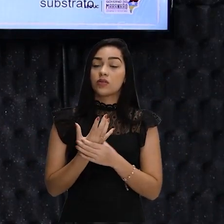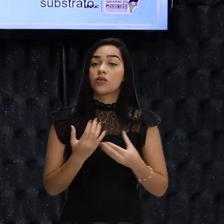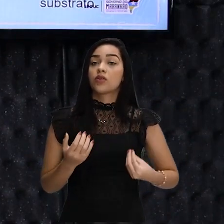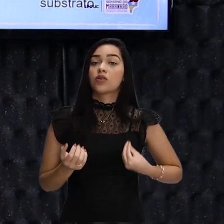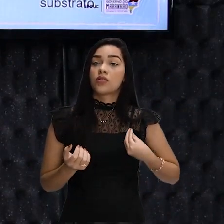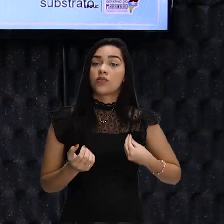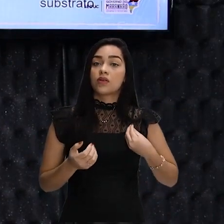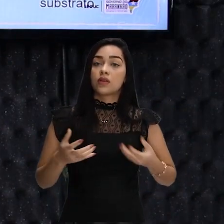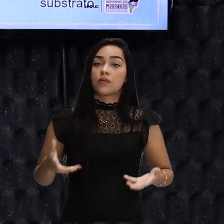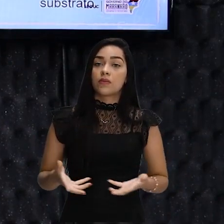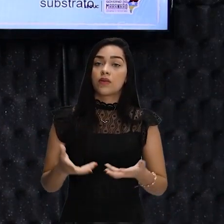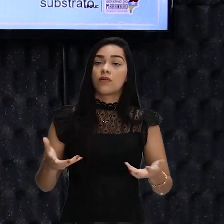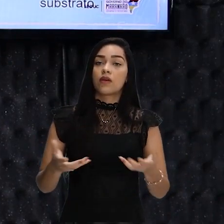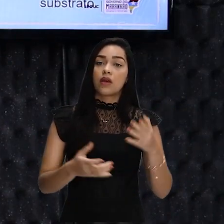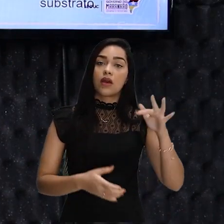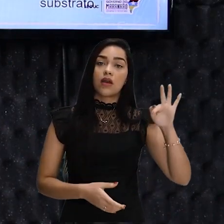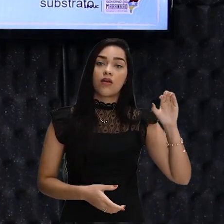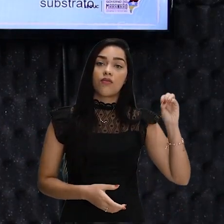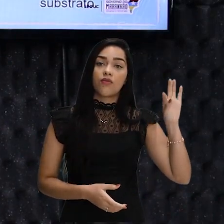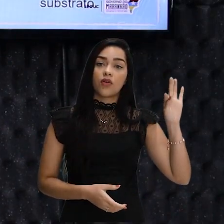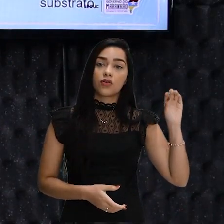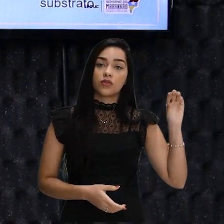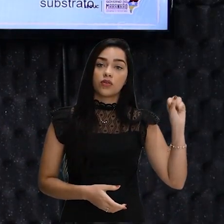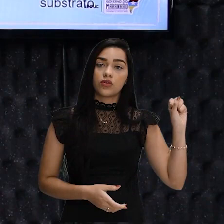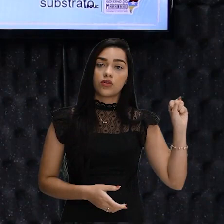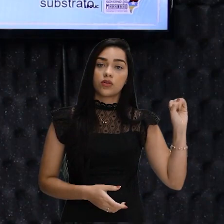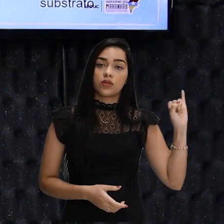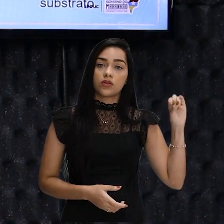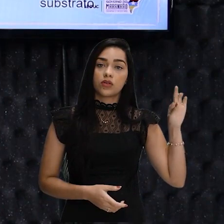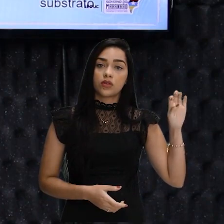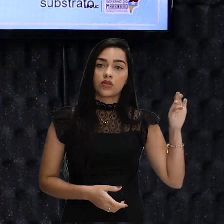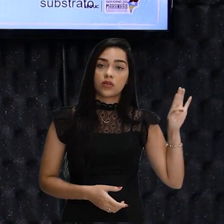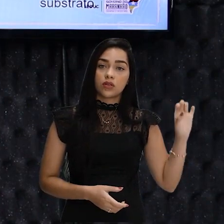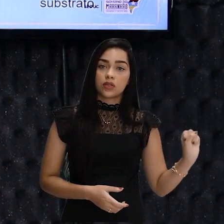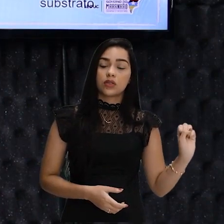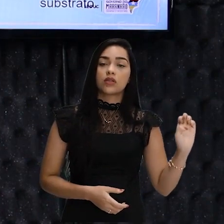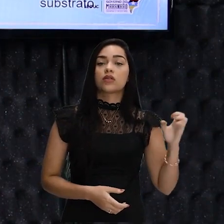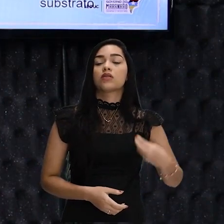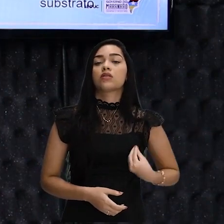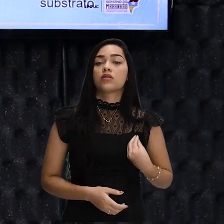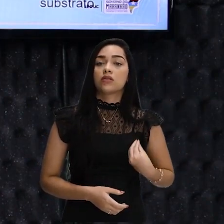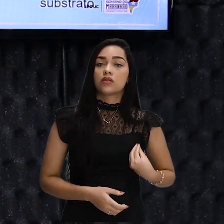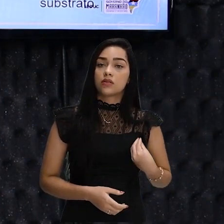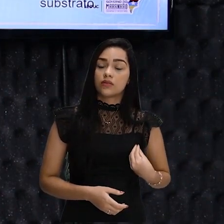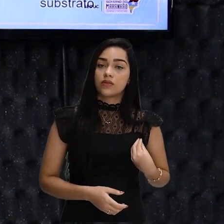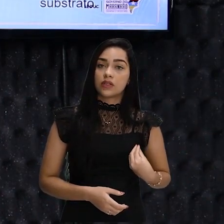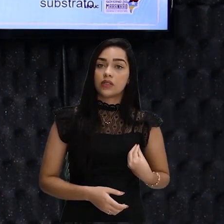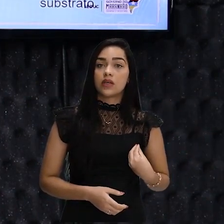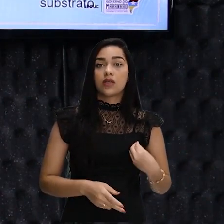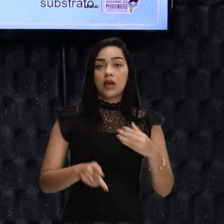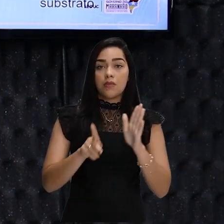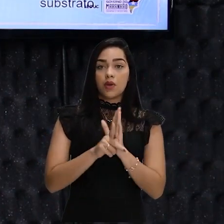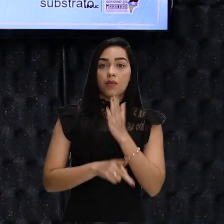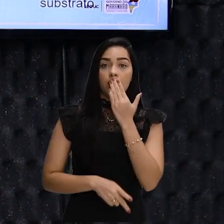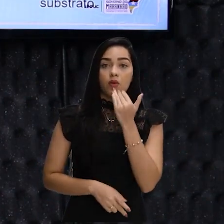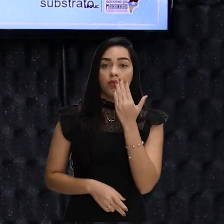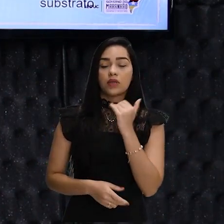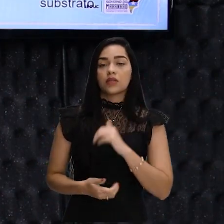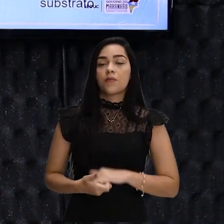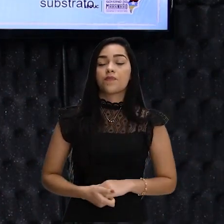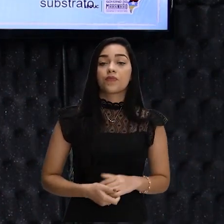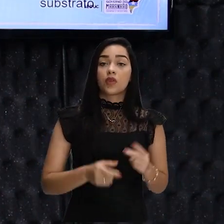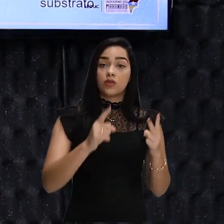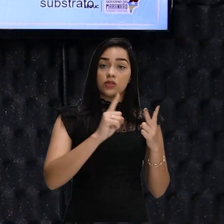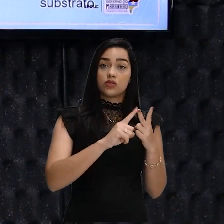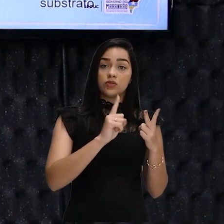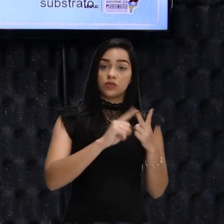que promovem a fotossíntese, né? Que são seres autótrofos. O zooplâncton é